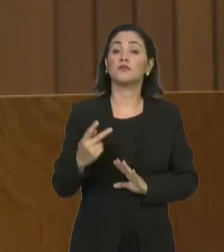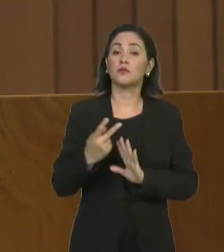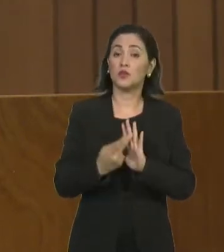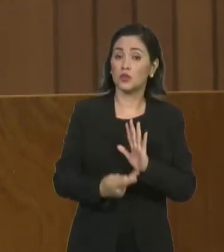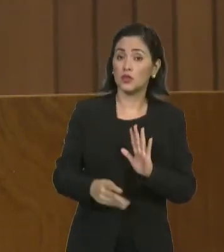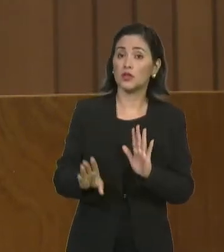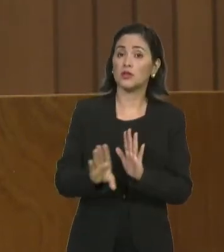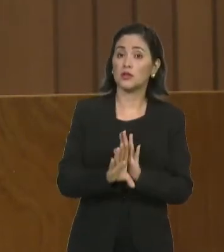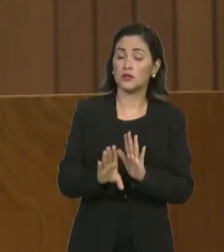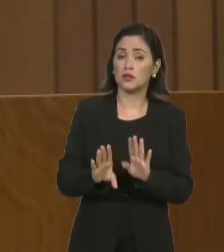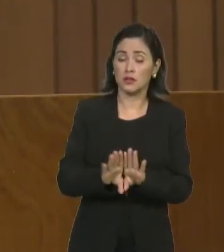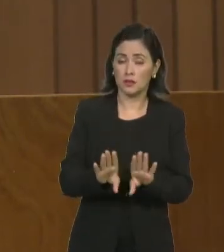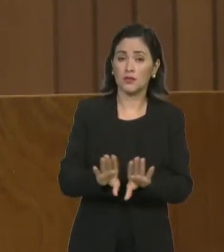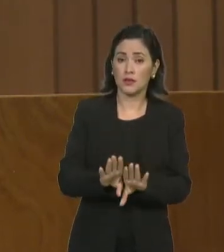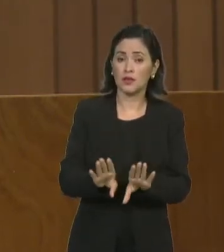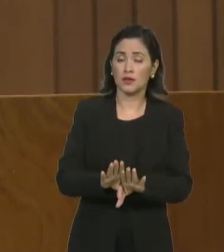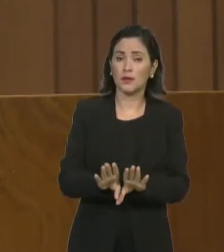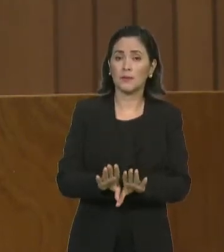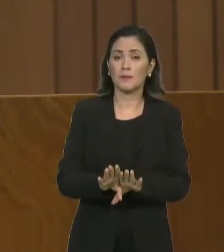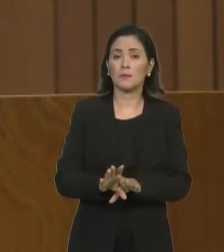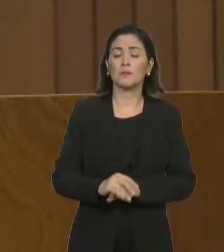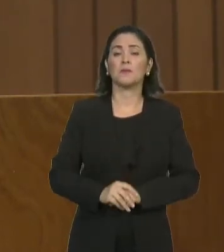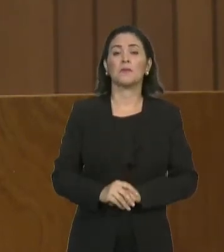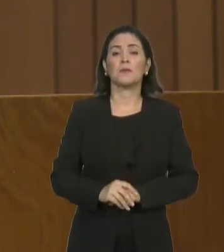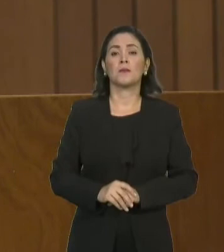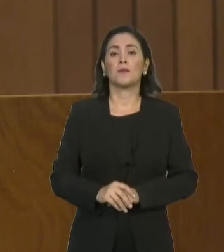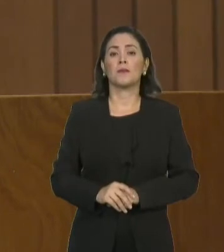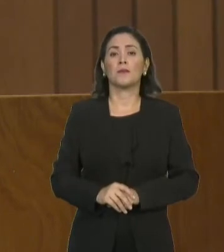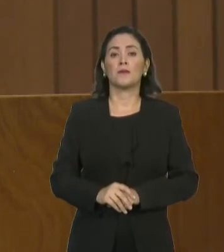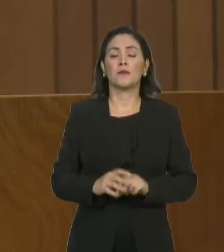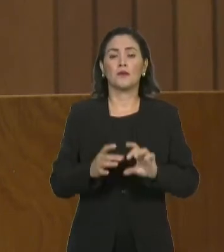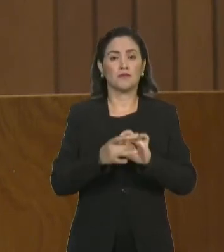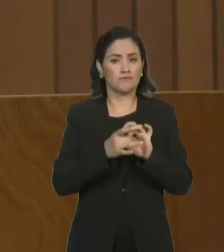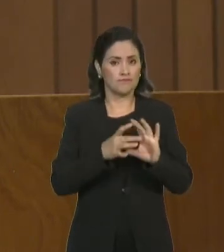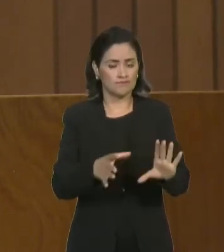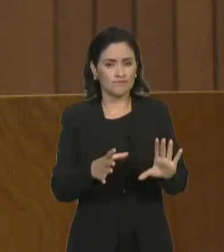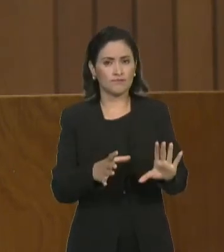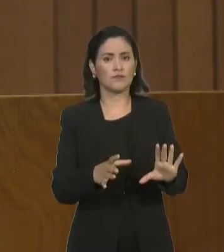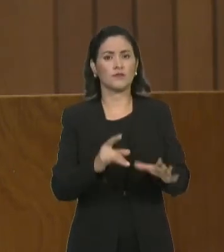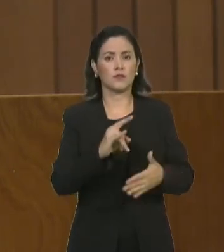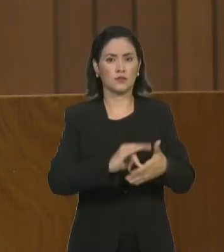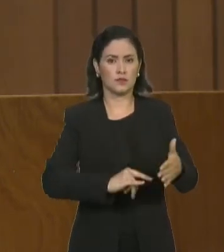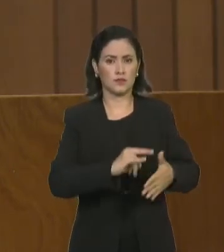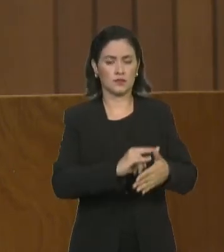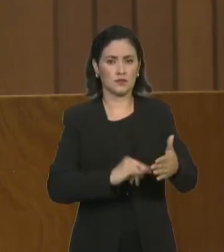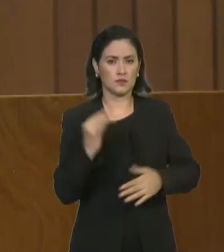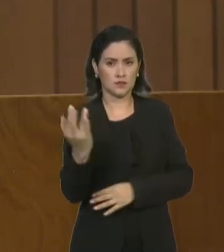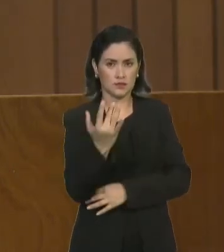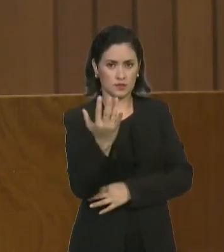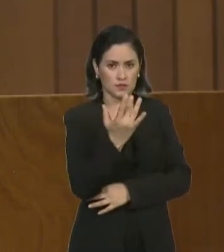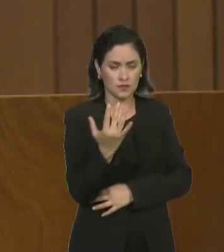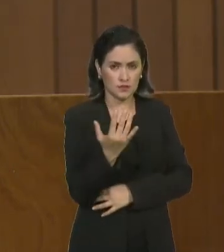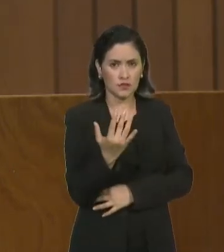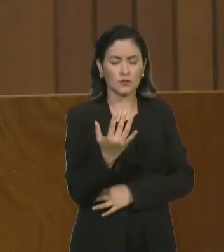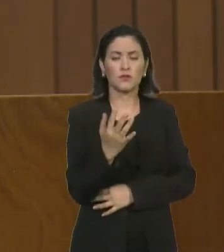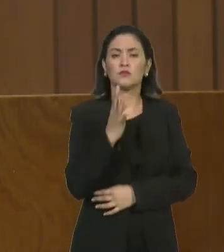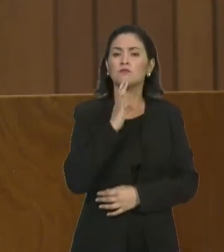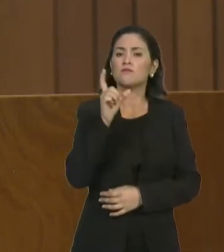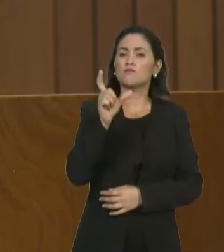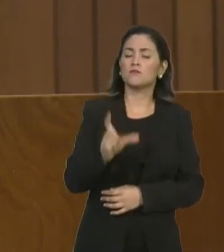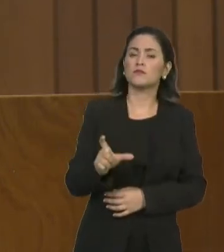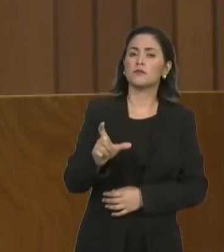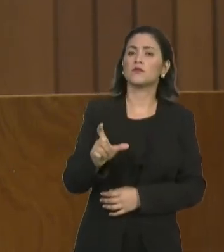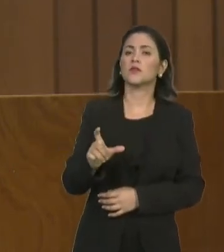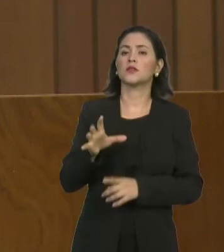projeto também distanciamento ele reconhece os impactos sobre os povos e comunidades tradicionais que já tenham tido